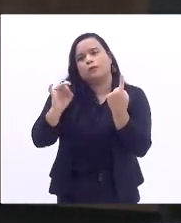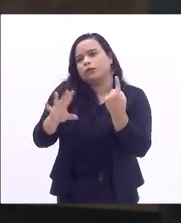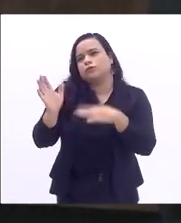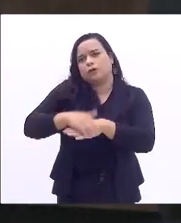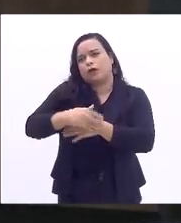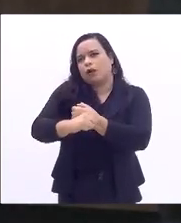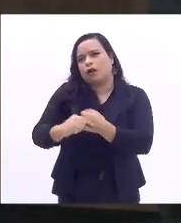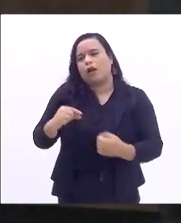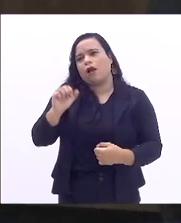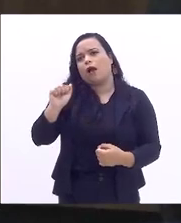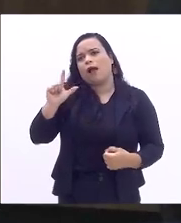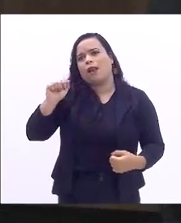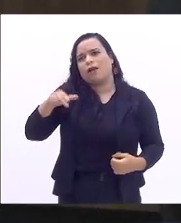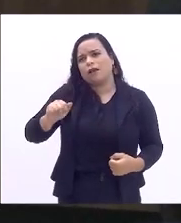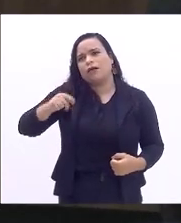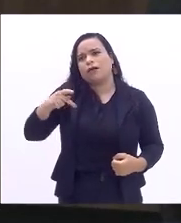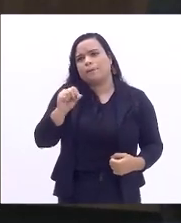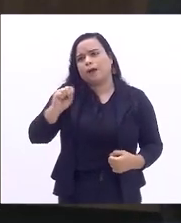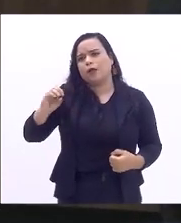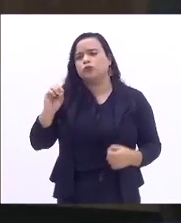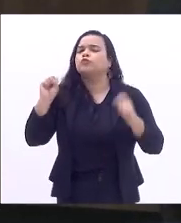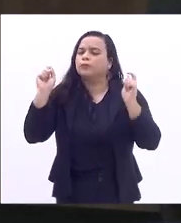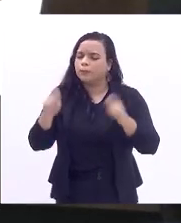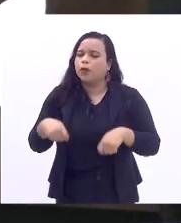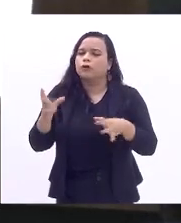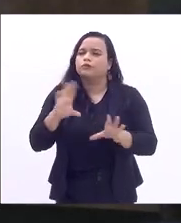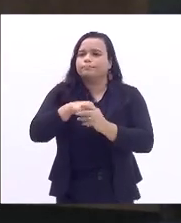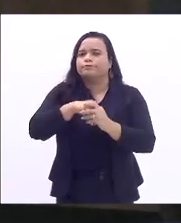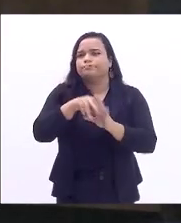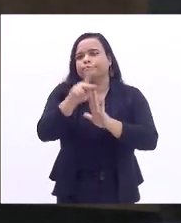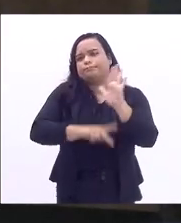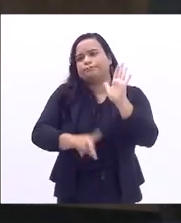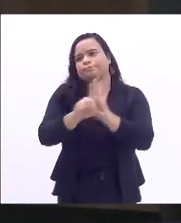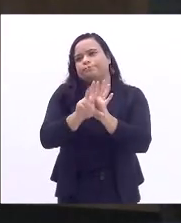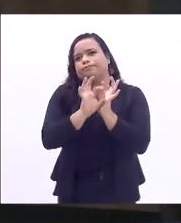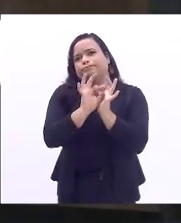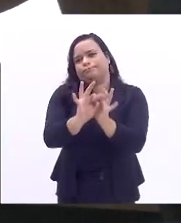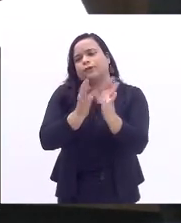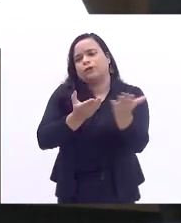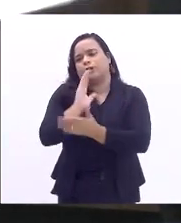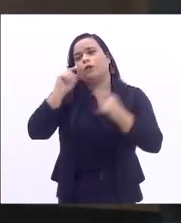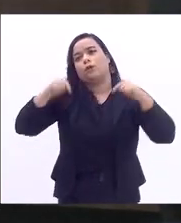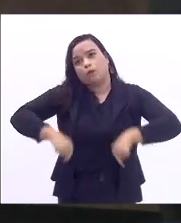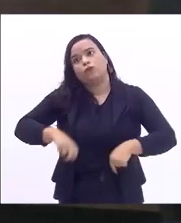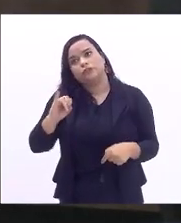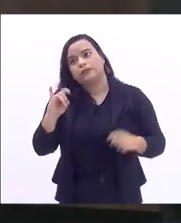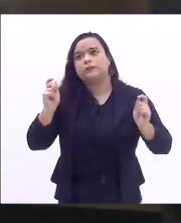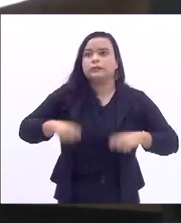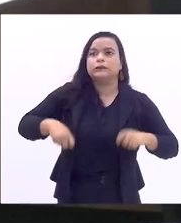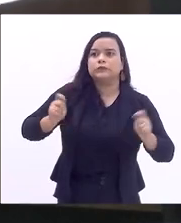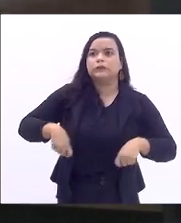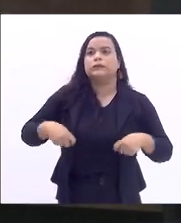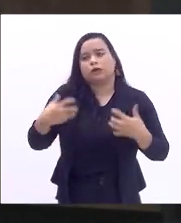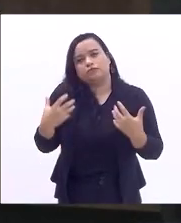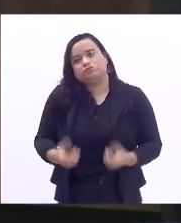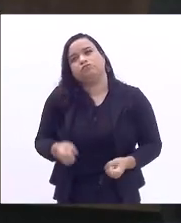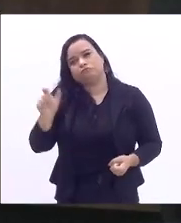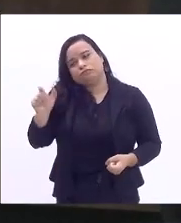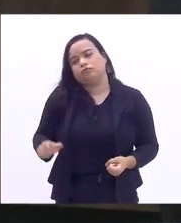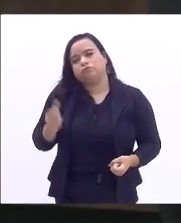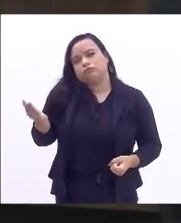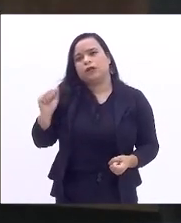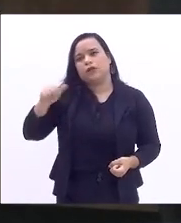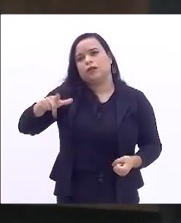Alana passos que poderia ser incorporada no projeto de lei para que a gente pudesse aprová-lo hoje Caso haja o acolhimento da